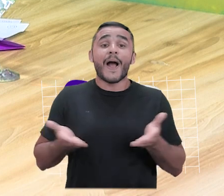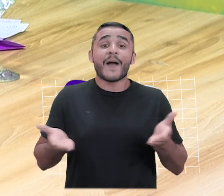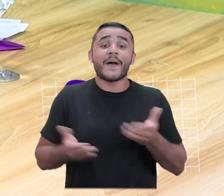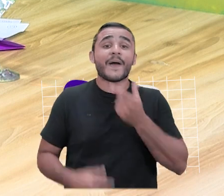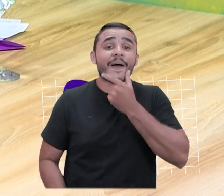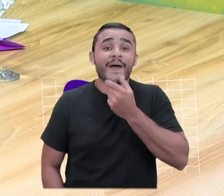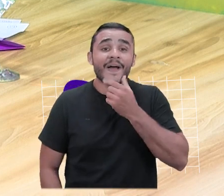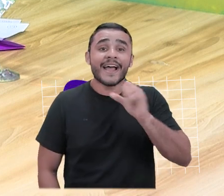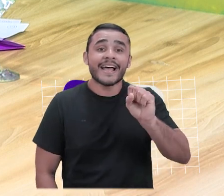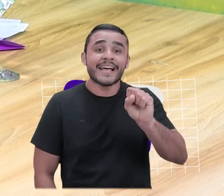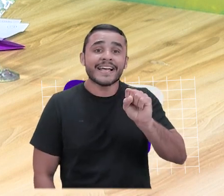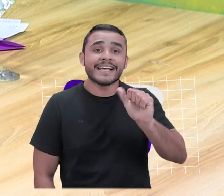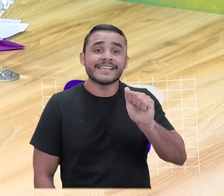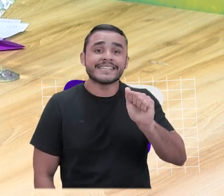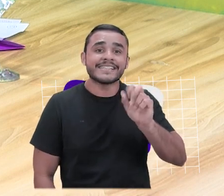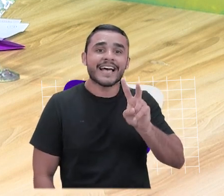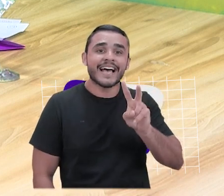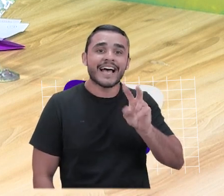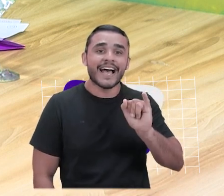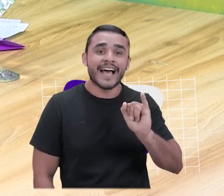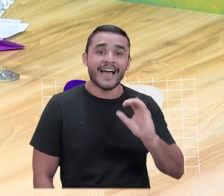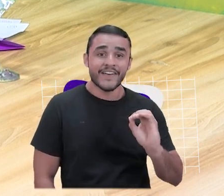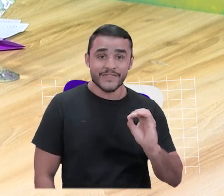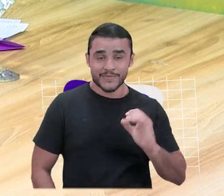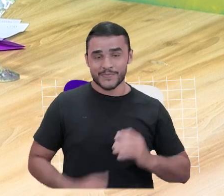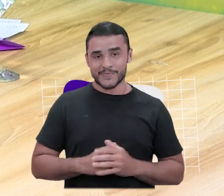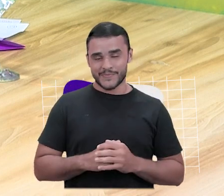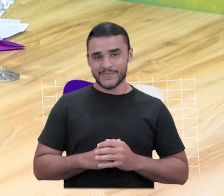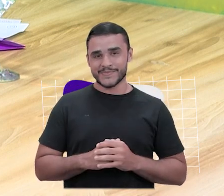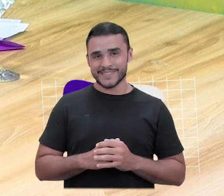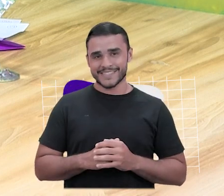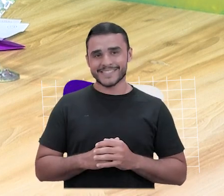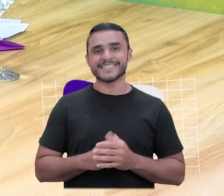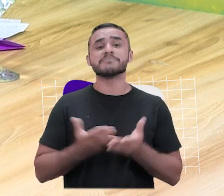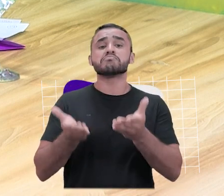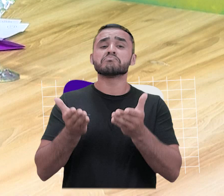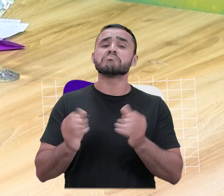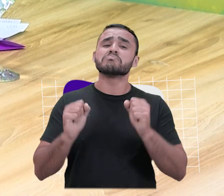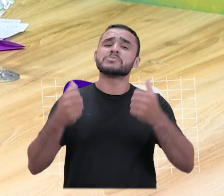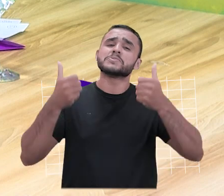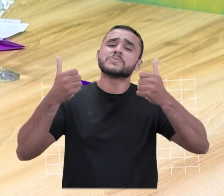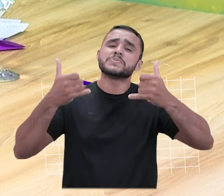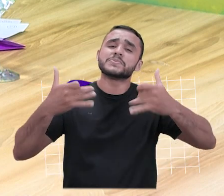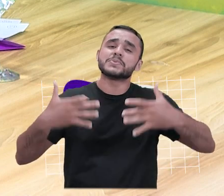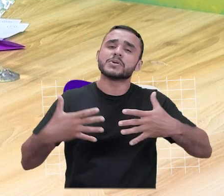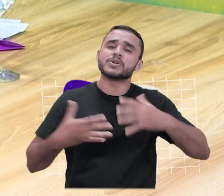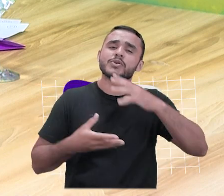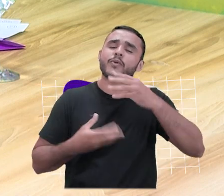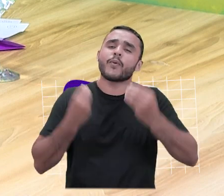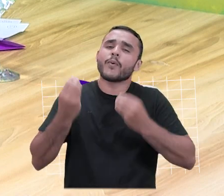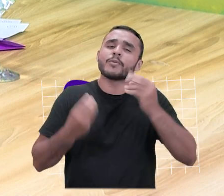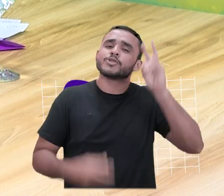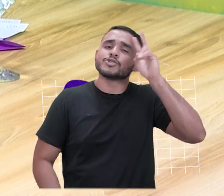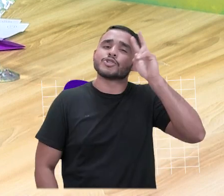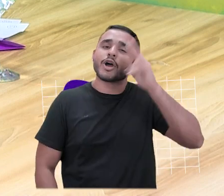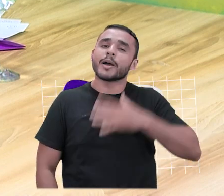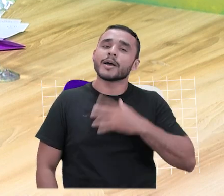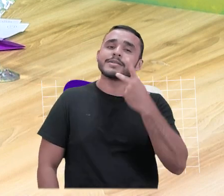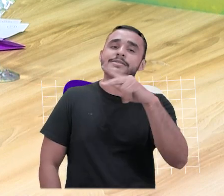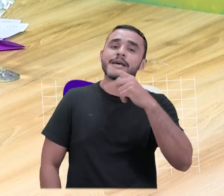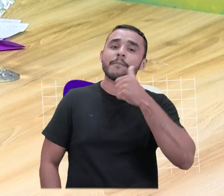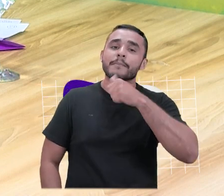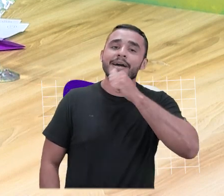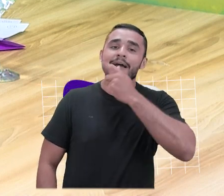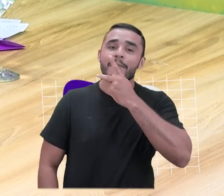O Sávio é babado. É babado. Diz aí, Sávio, um pouquinho. Mas comece com teus pais, por favor. Eu